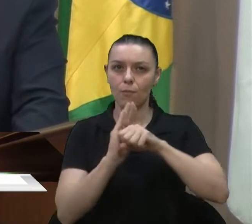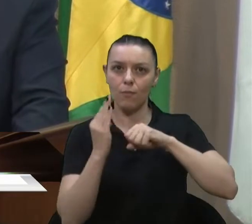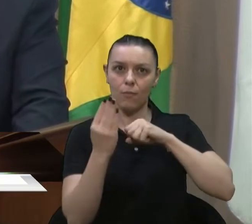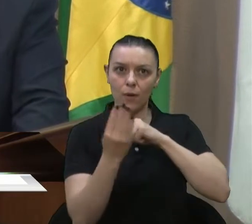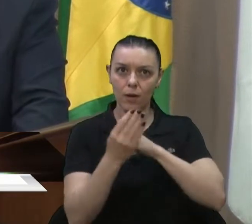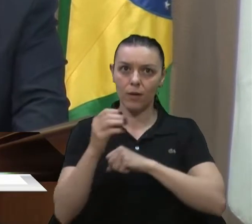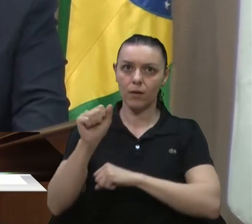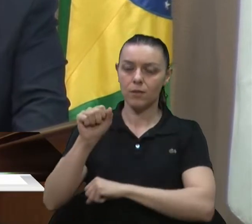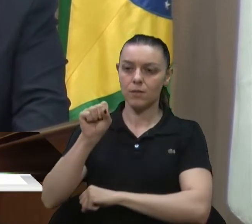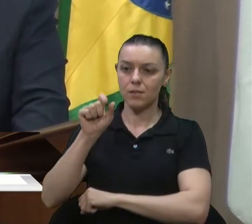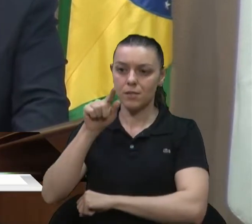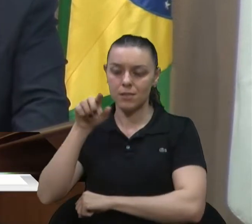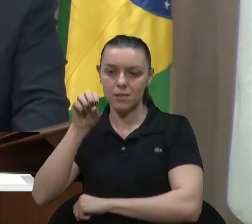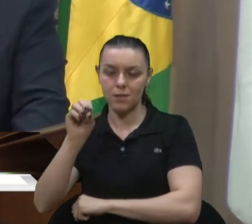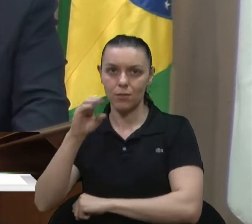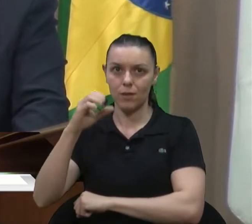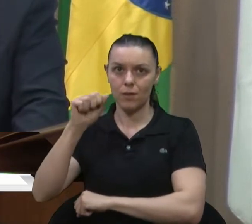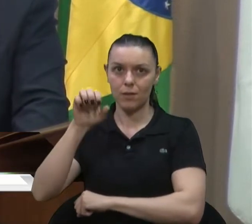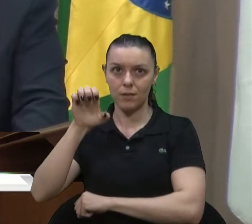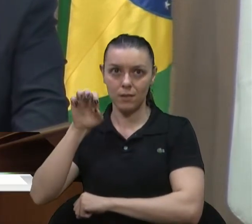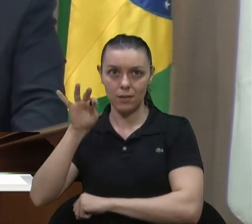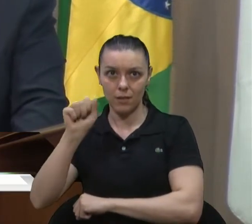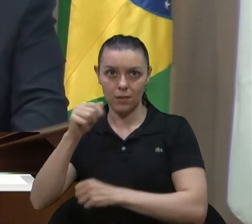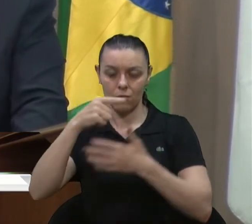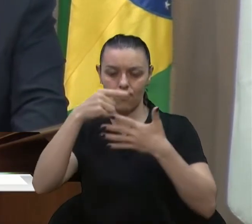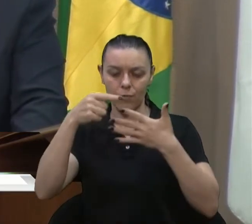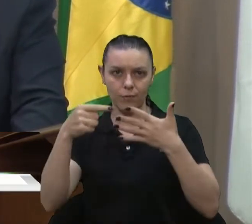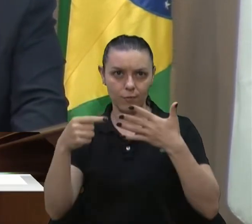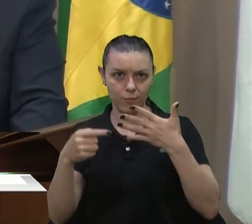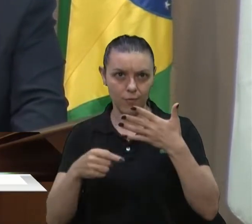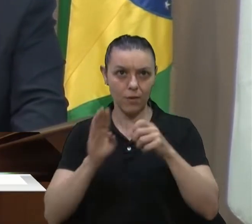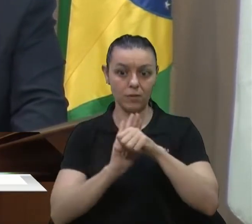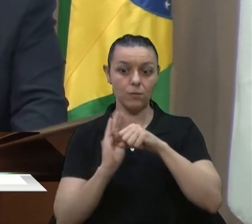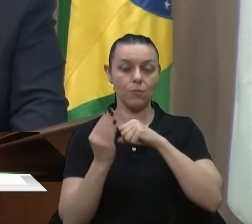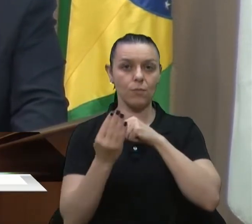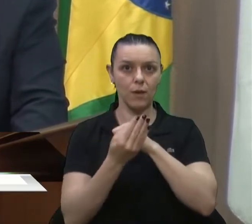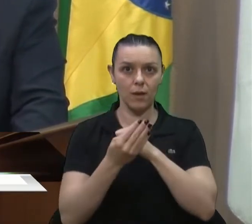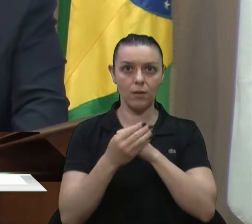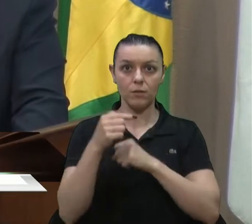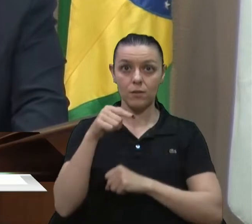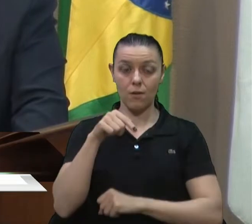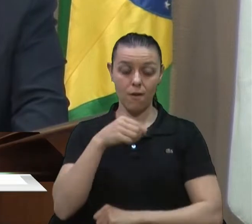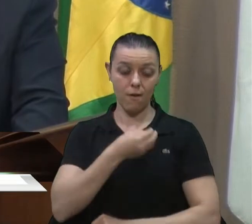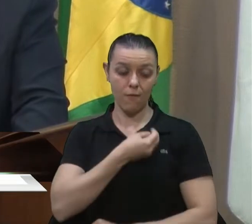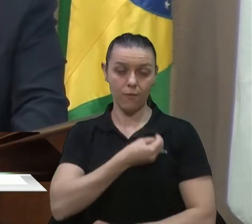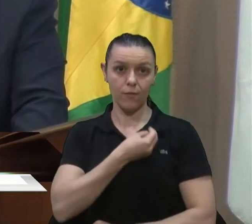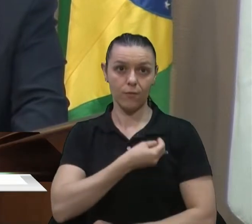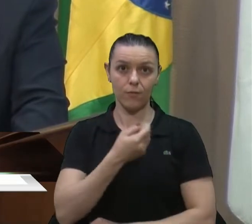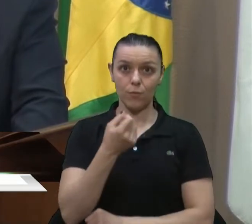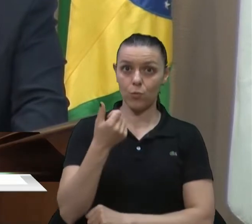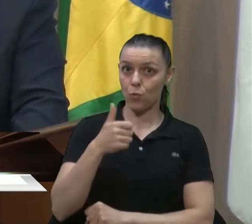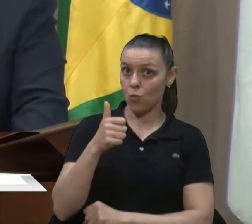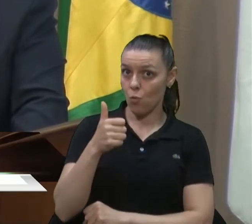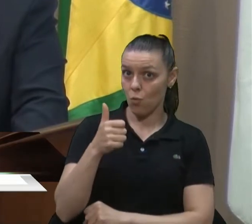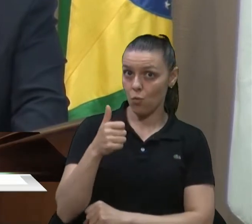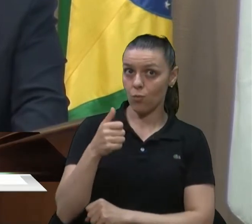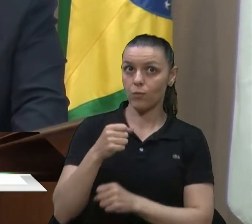Convidamos a todos os presentes para que, em posição de respeito, acompanharmos o hino nacional brasileiro.